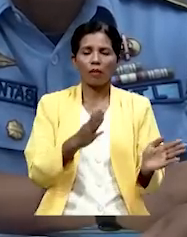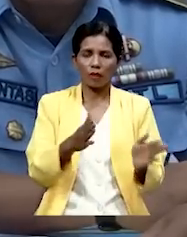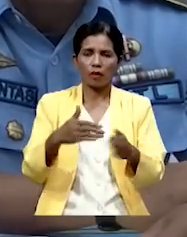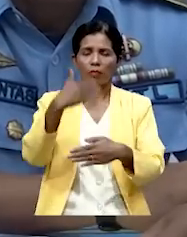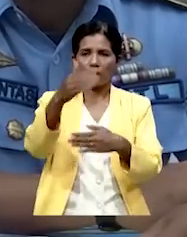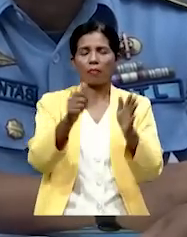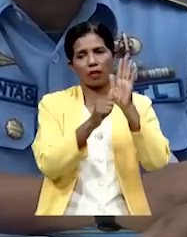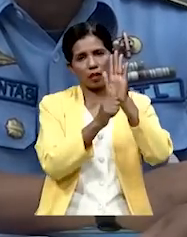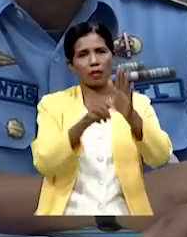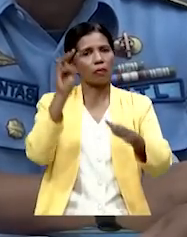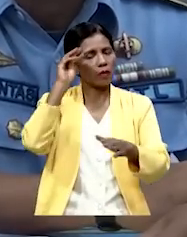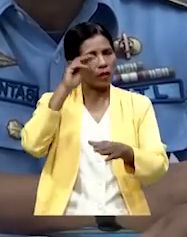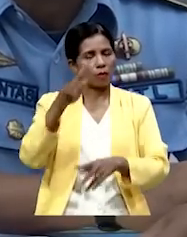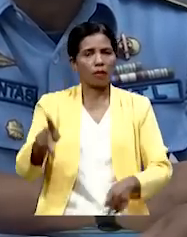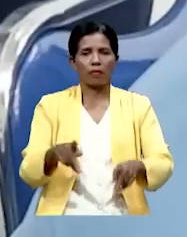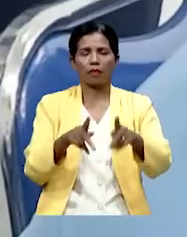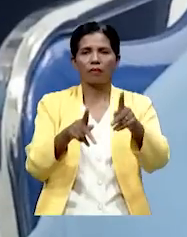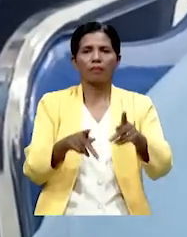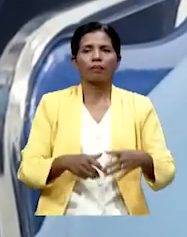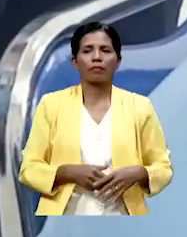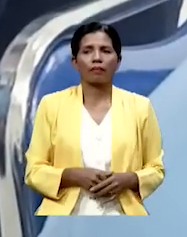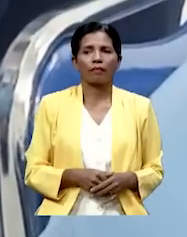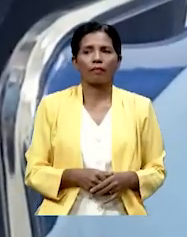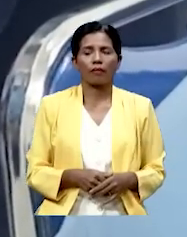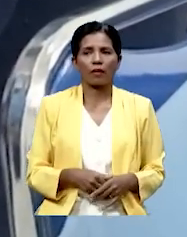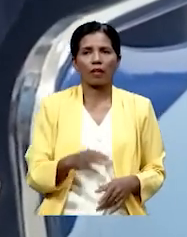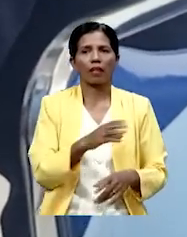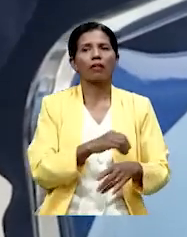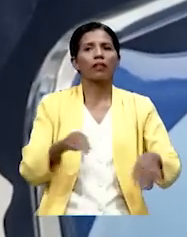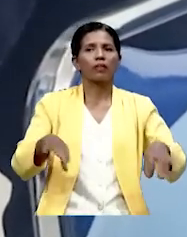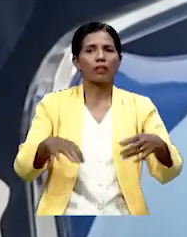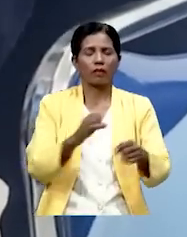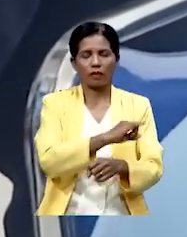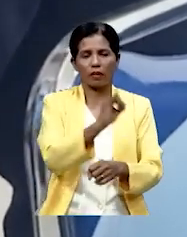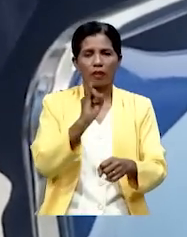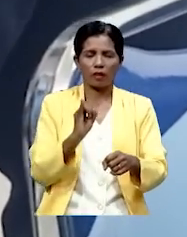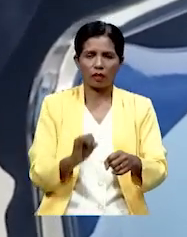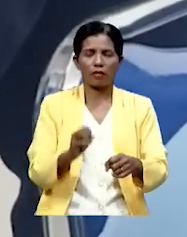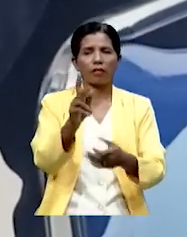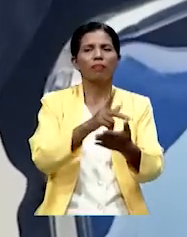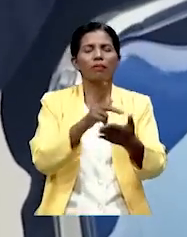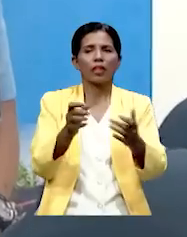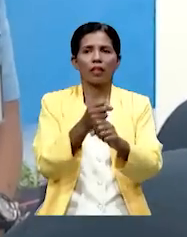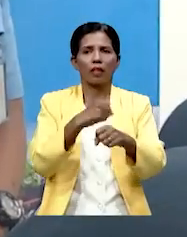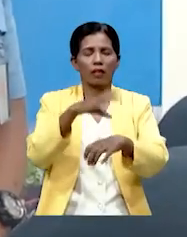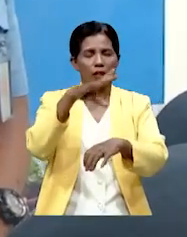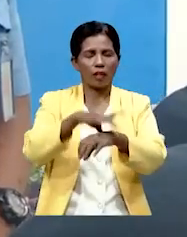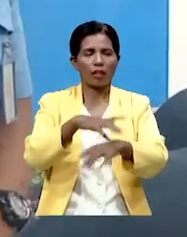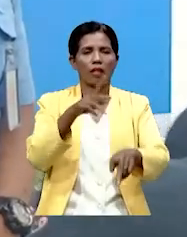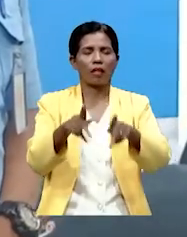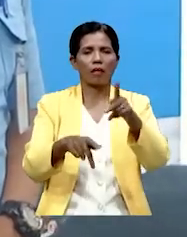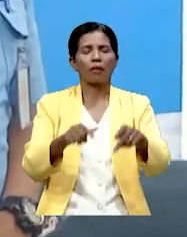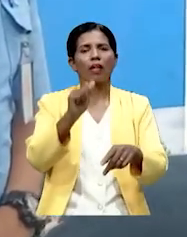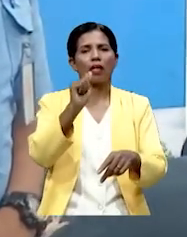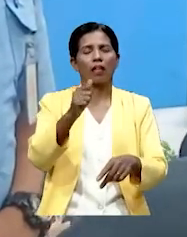Ministério Público, o processo junto ao Ministério Público em Lima. Equipa Conjunta Serviço de Investigação Criminal, nebe hala busca para suspeito